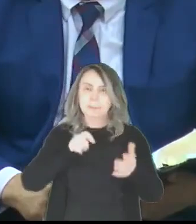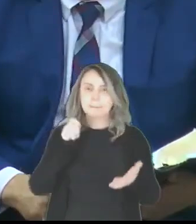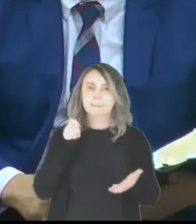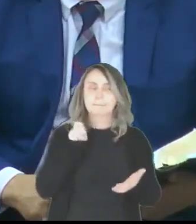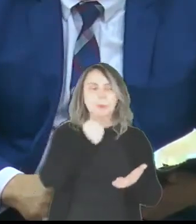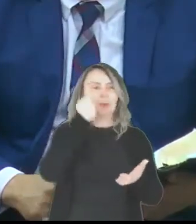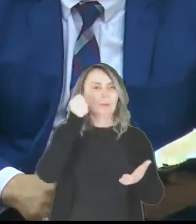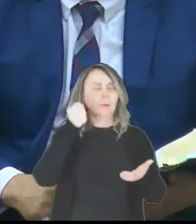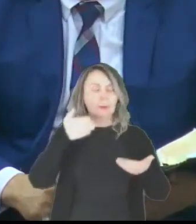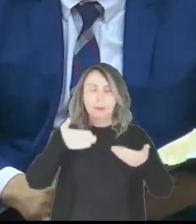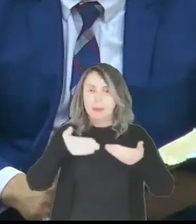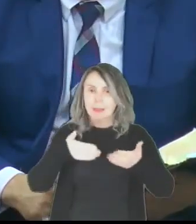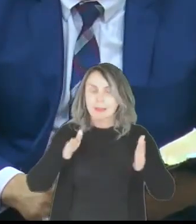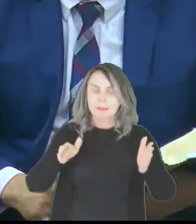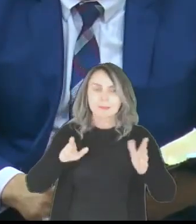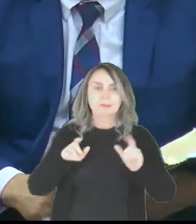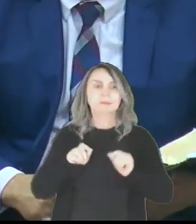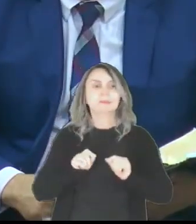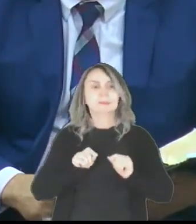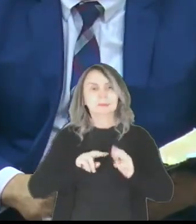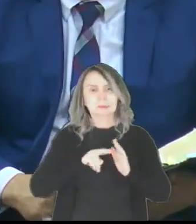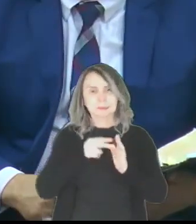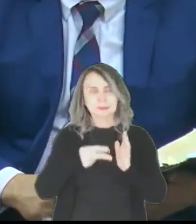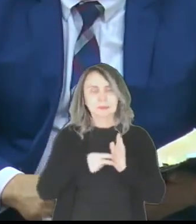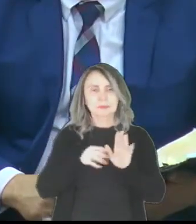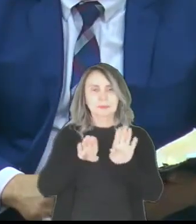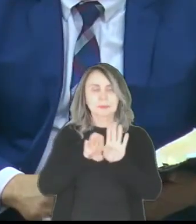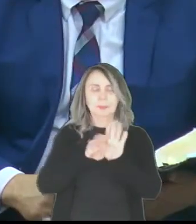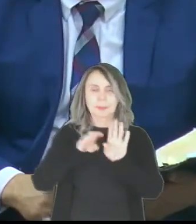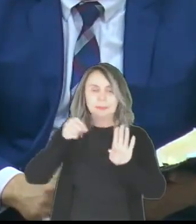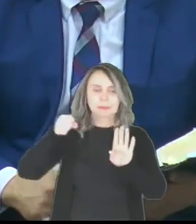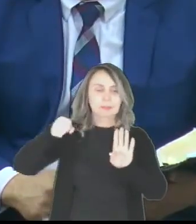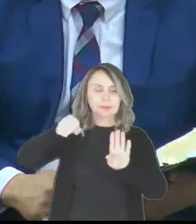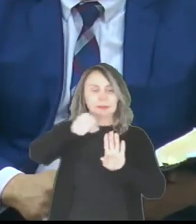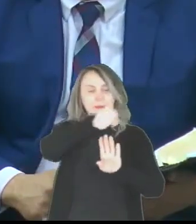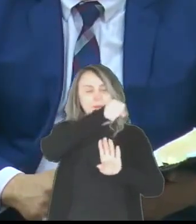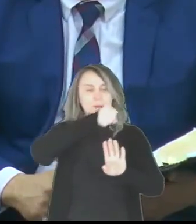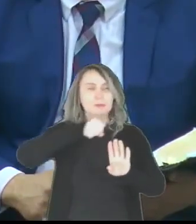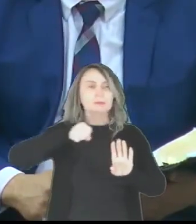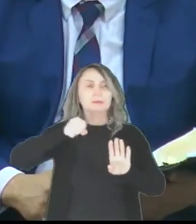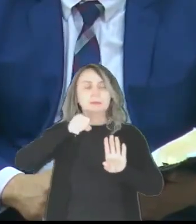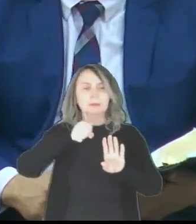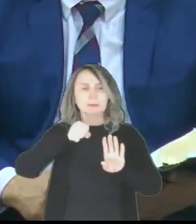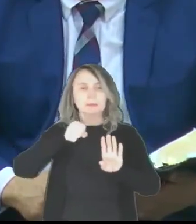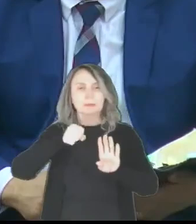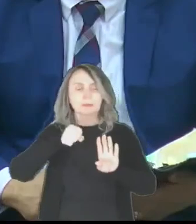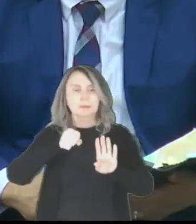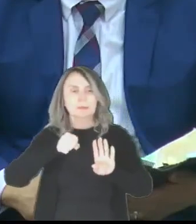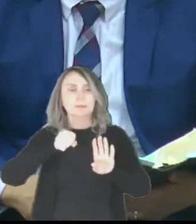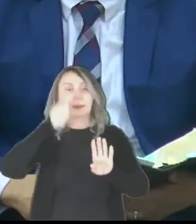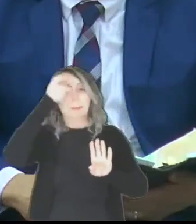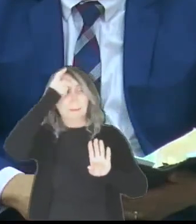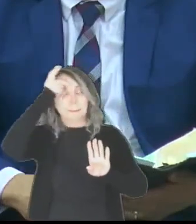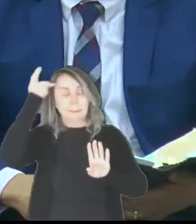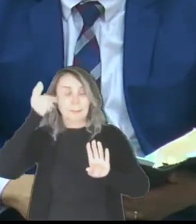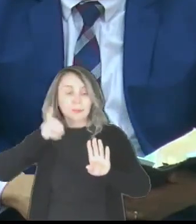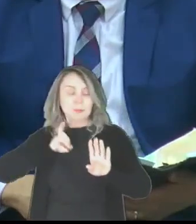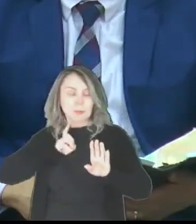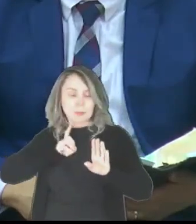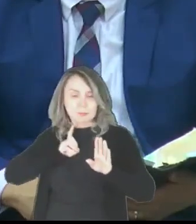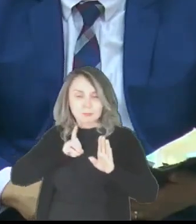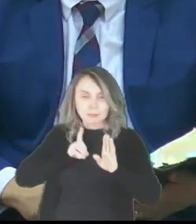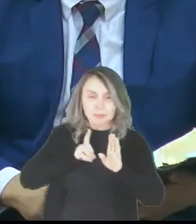ele abre, e eles dizem que aquela porta é santa, e que eles dão uma indulgência, que quem passar por aquela